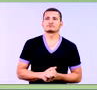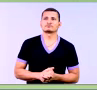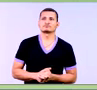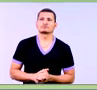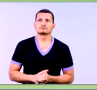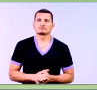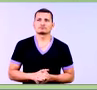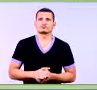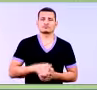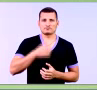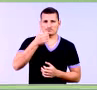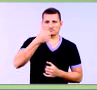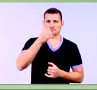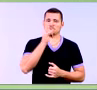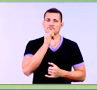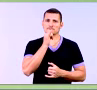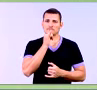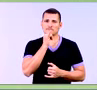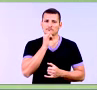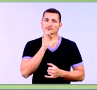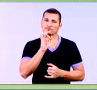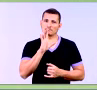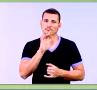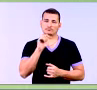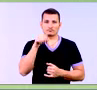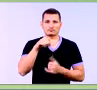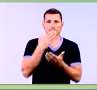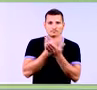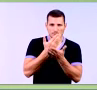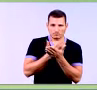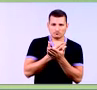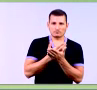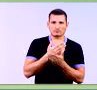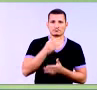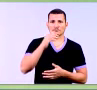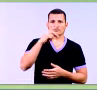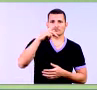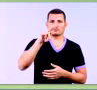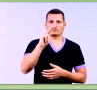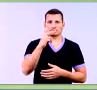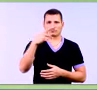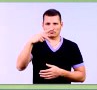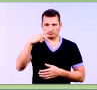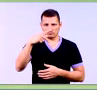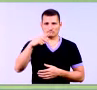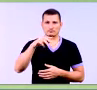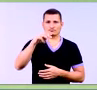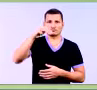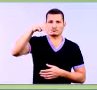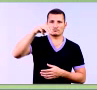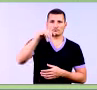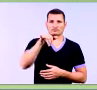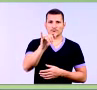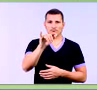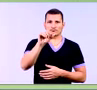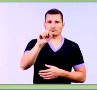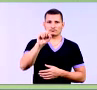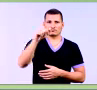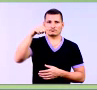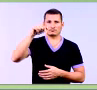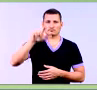o primeiro exemplo se restringe ao que nós vimos em sala, que é PHP e MySQL. Ficaria